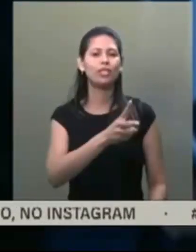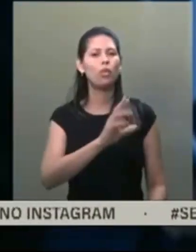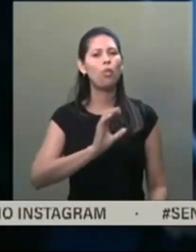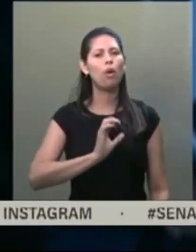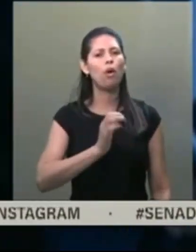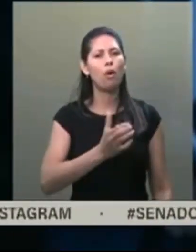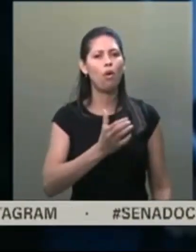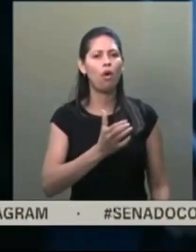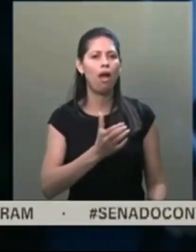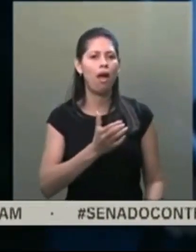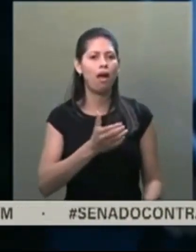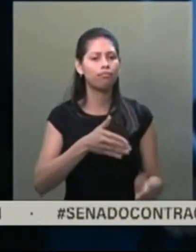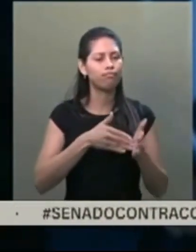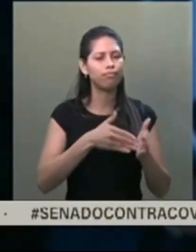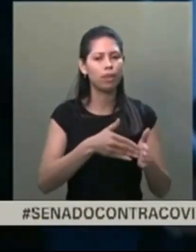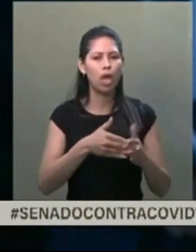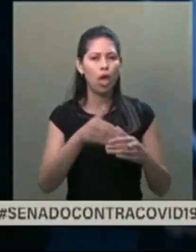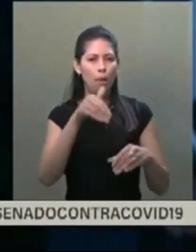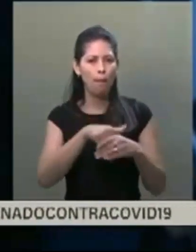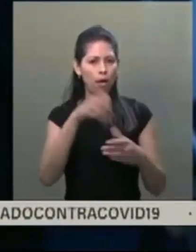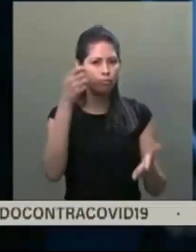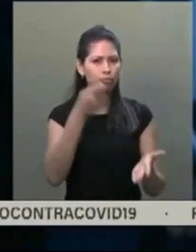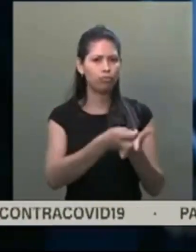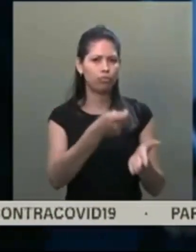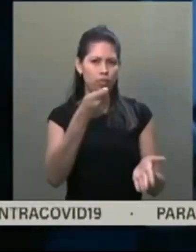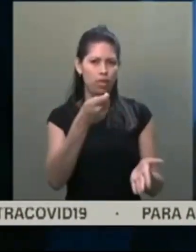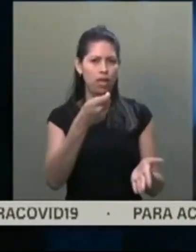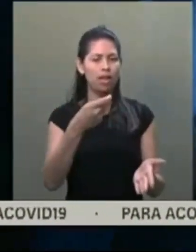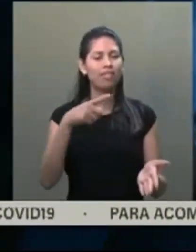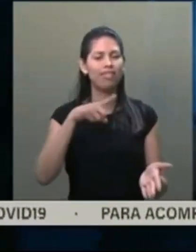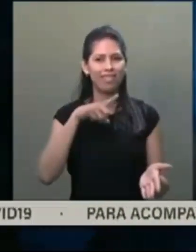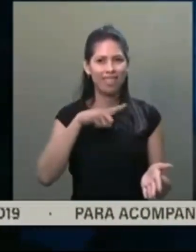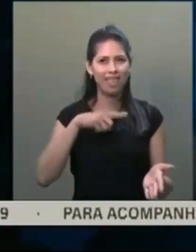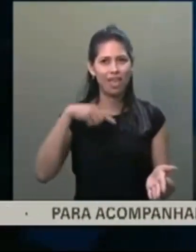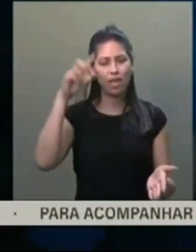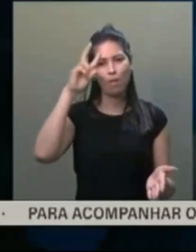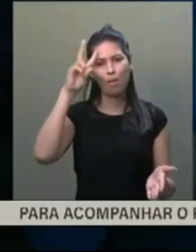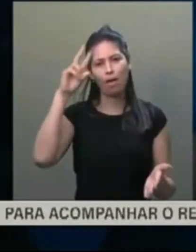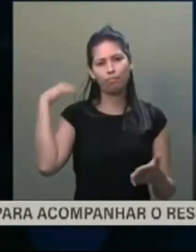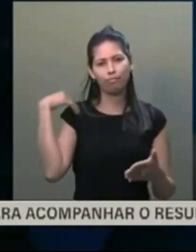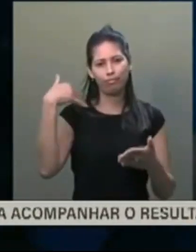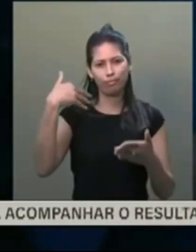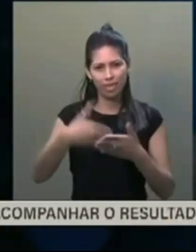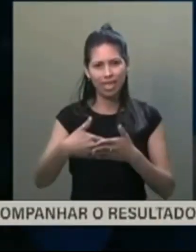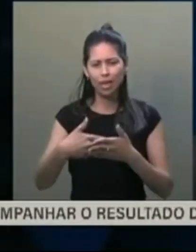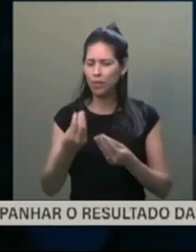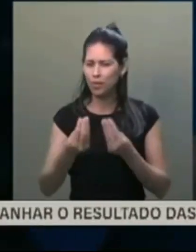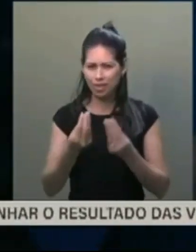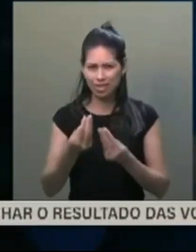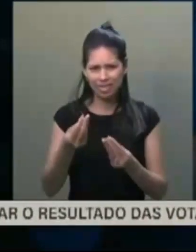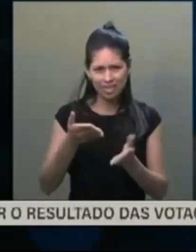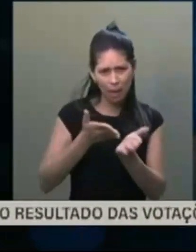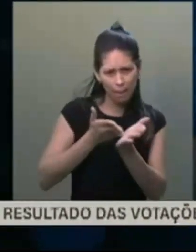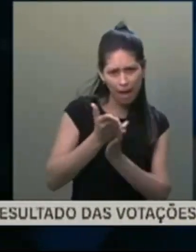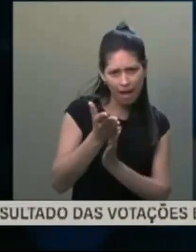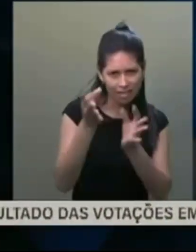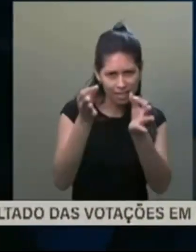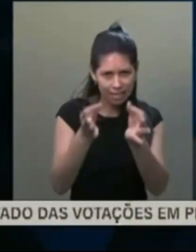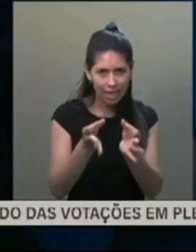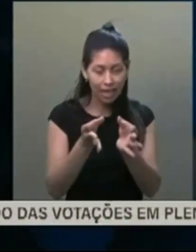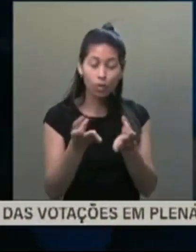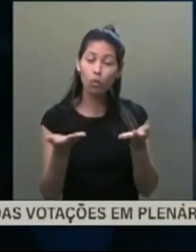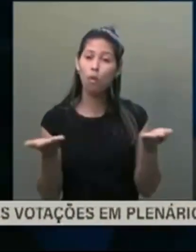do mandato. Nós temos história para saber que não é por aí que se vai. Então, é um